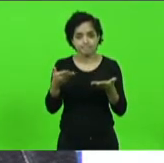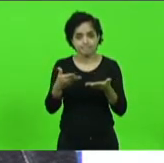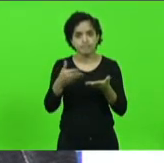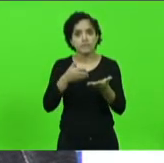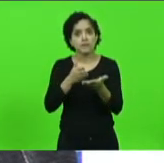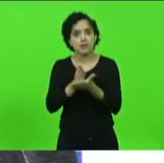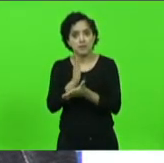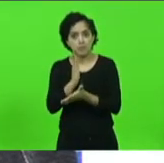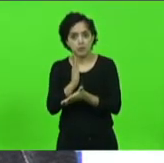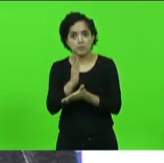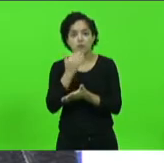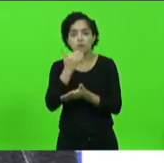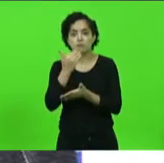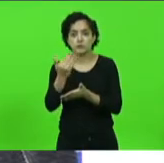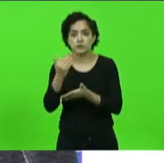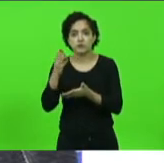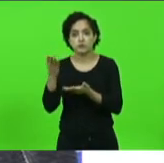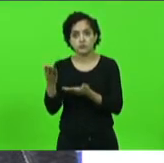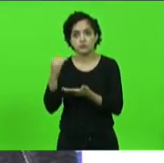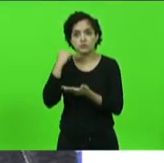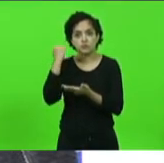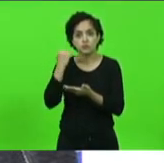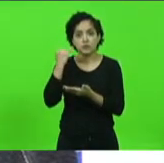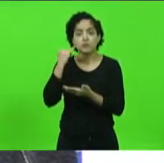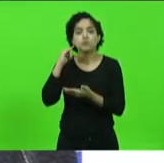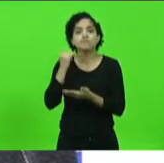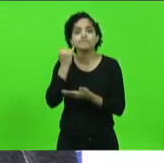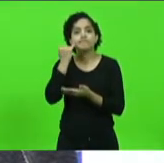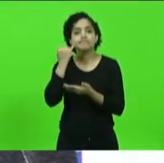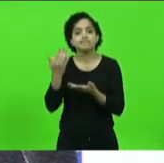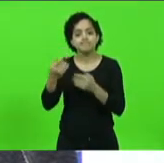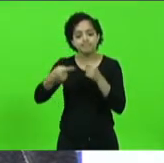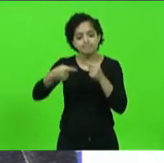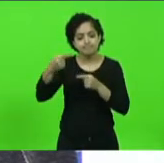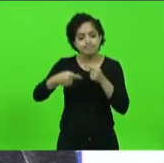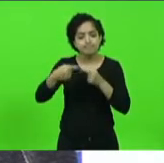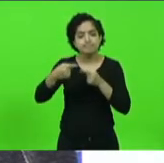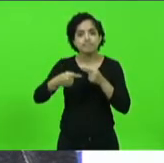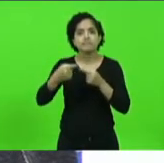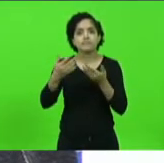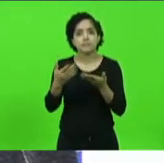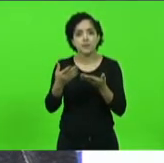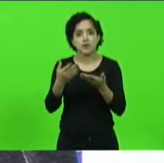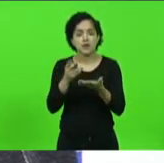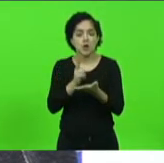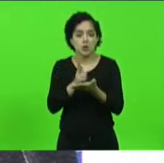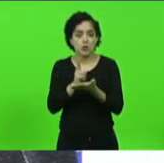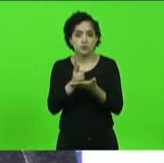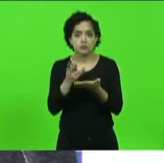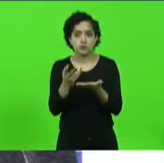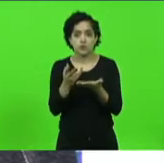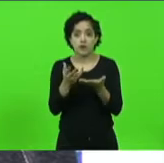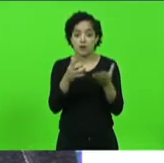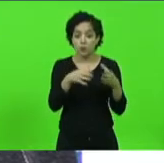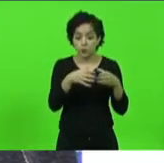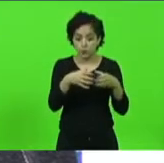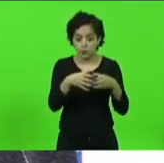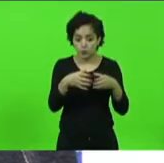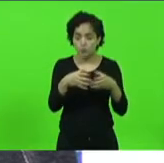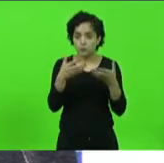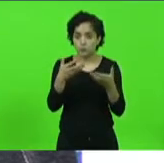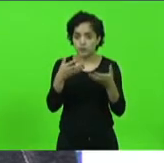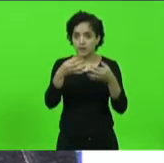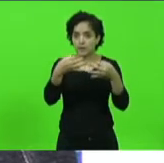aprovar o requerimento do deputado Jessé Lopes para continuar o debate. Só para continuar o debate. A categoria quer a reposição linear, ela é a mais